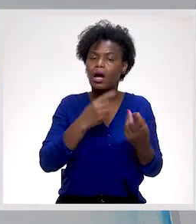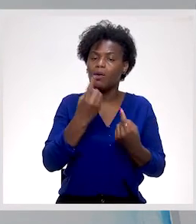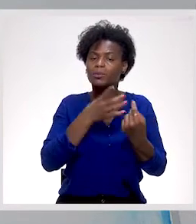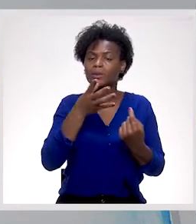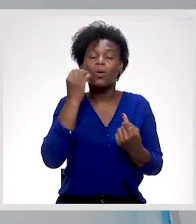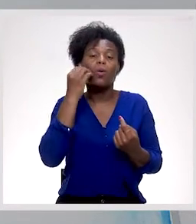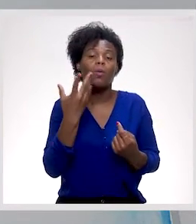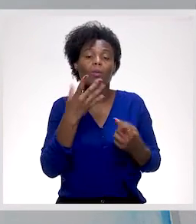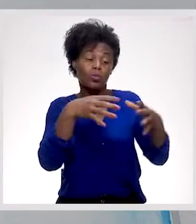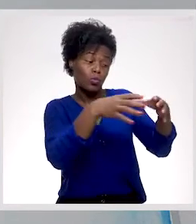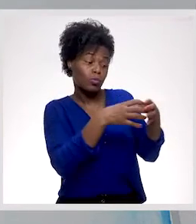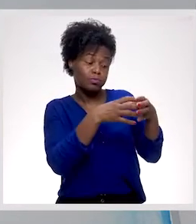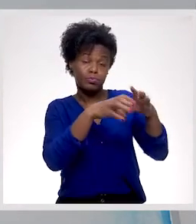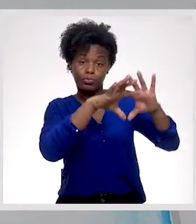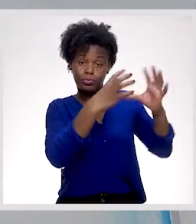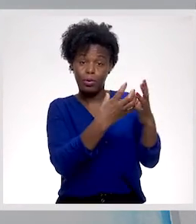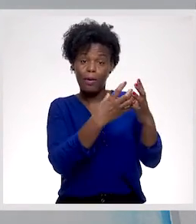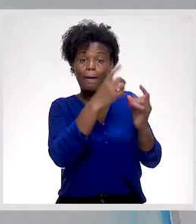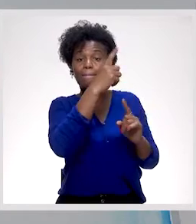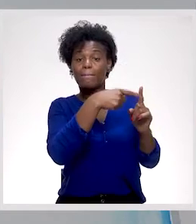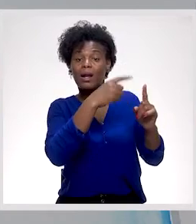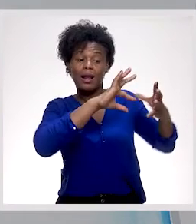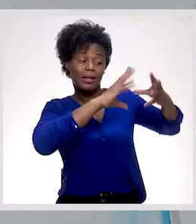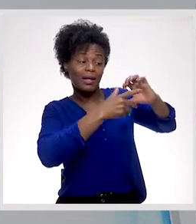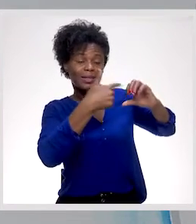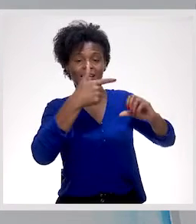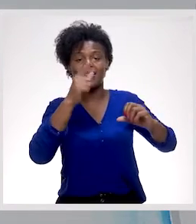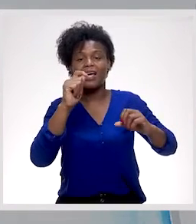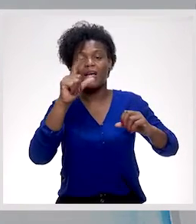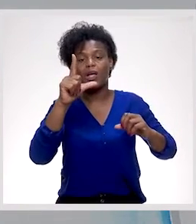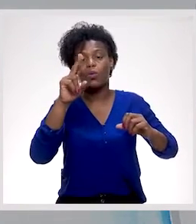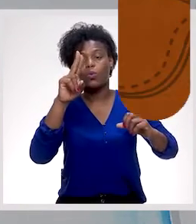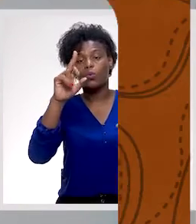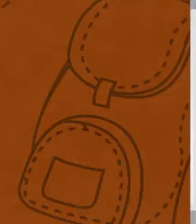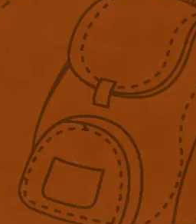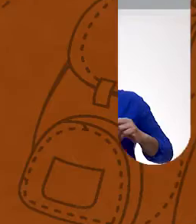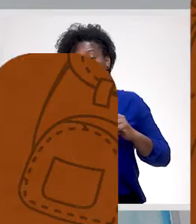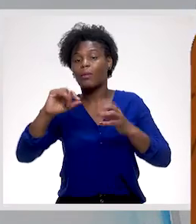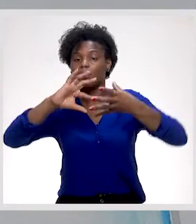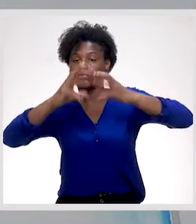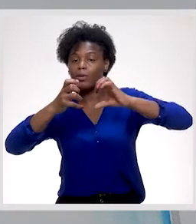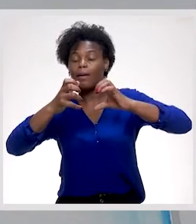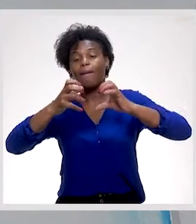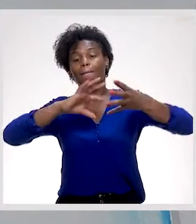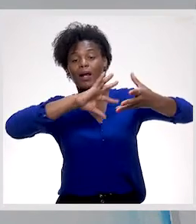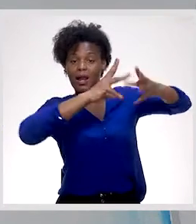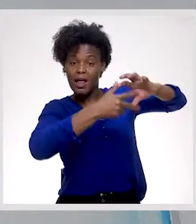grupo dos planetas telúricos e do grupo dos planetas gigantes. Para a aula de